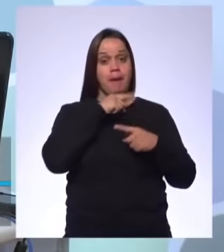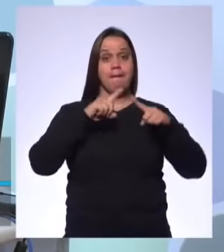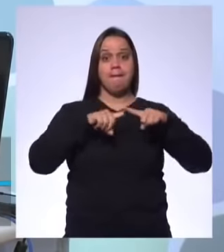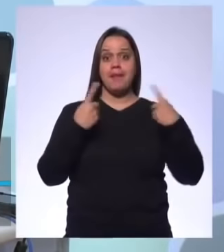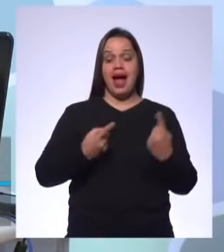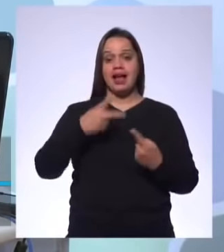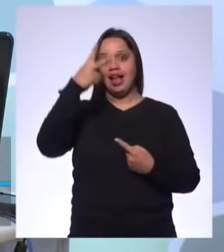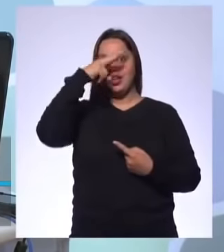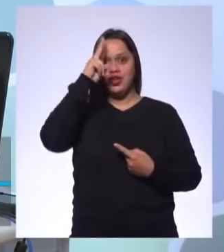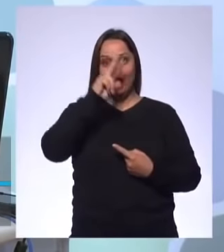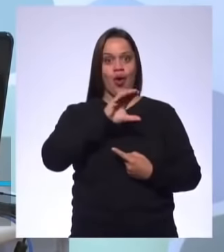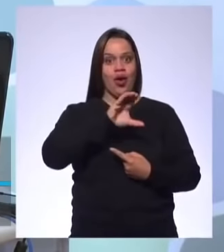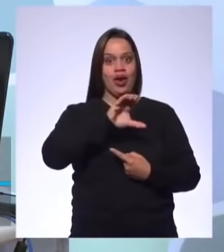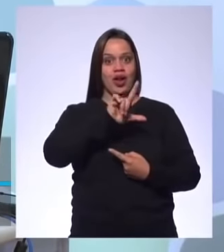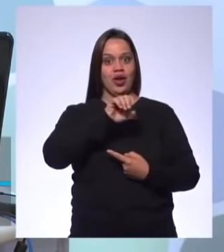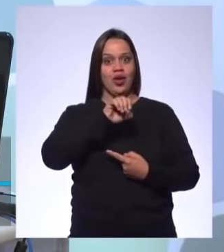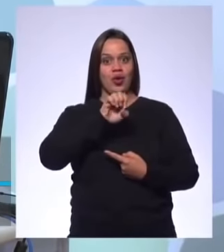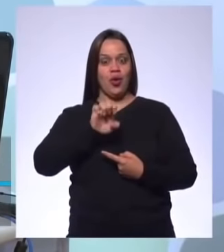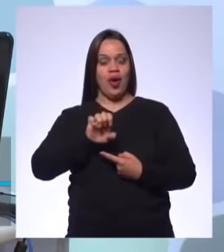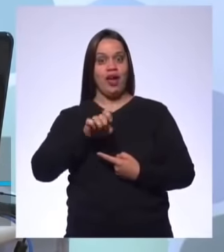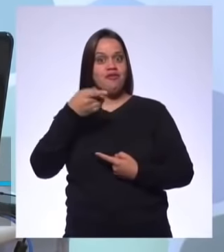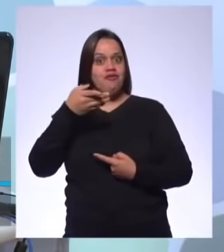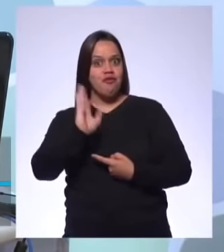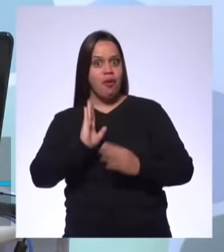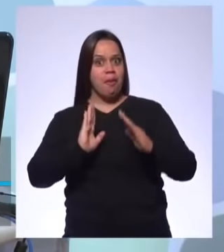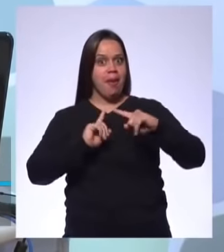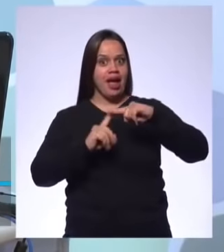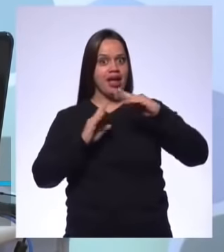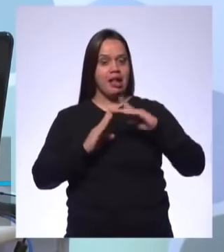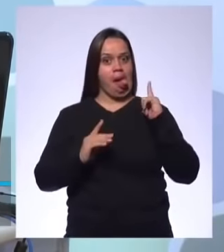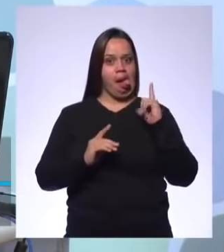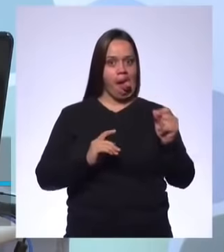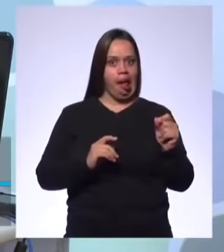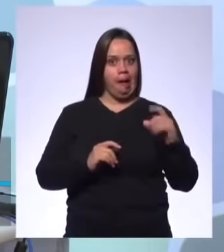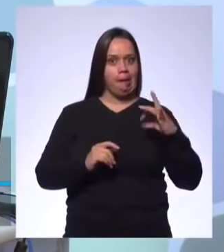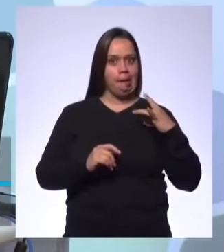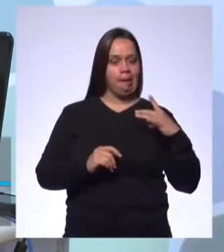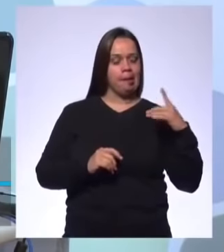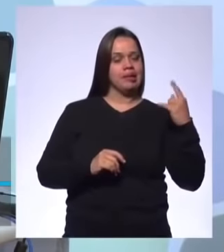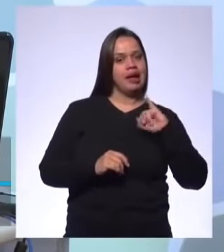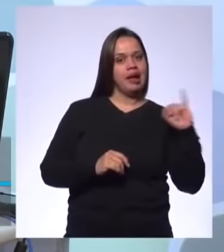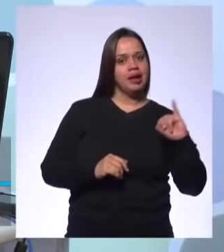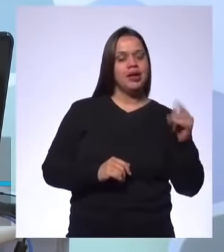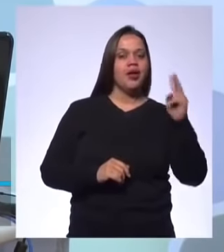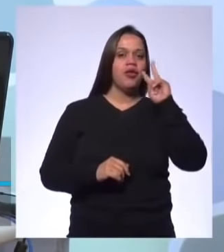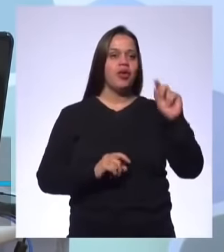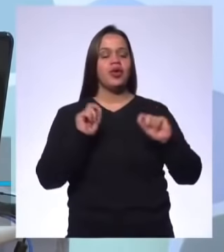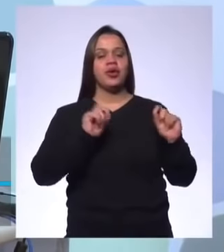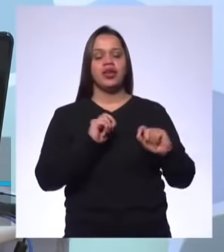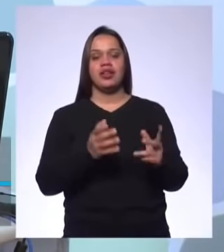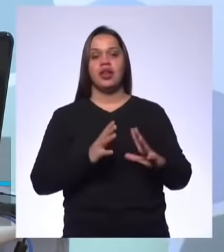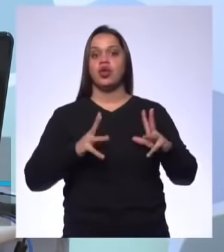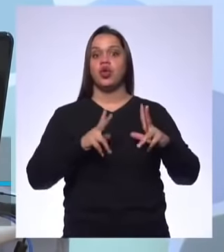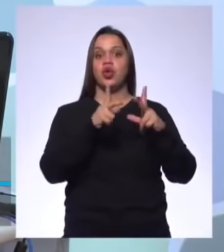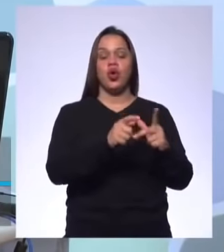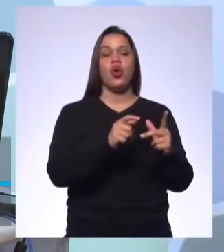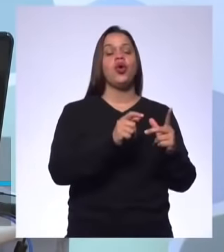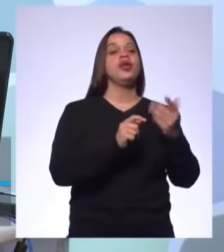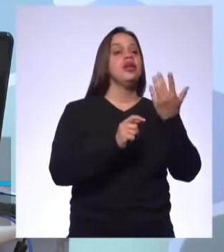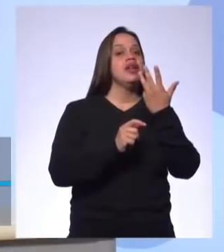pra igreja para fugir da irmã. E aí, olha o que acabou virando. Todas as crianças levaram seus bichinhos para